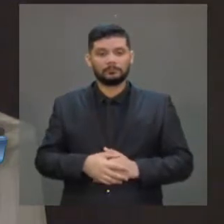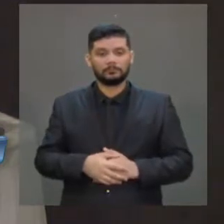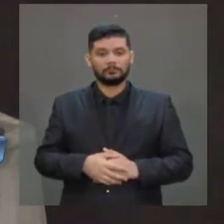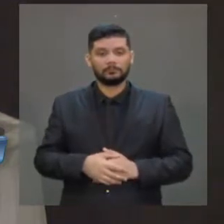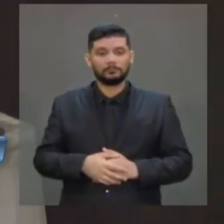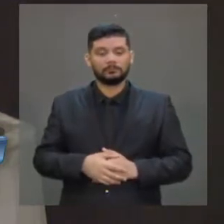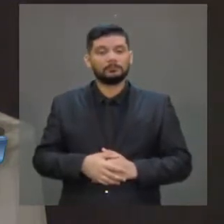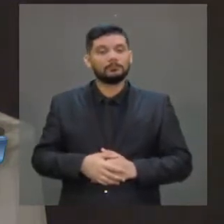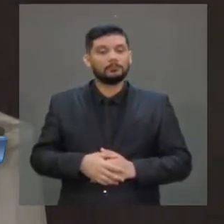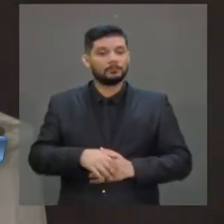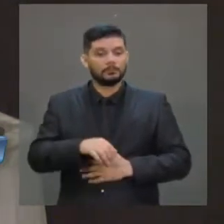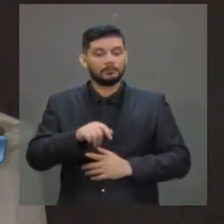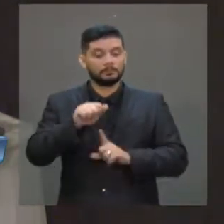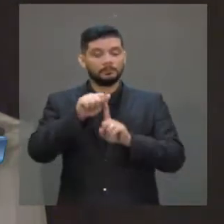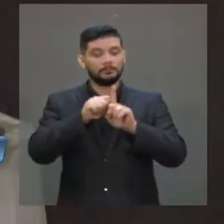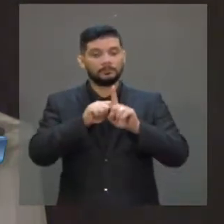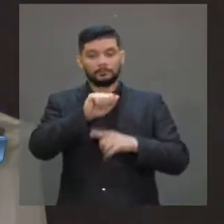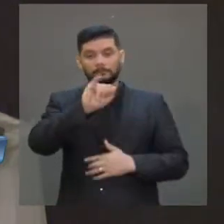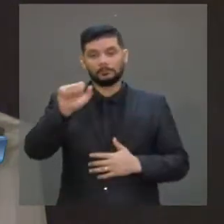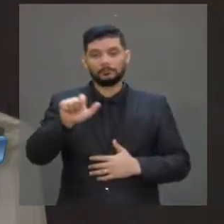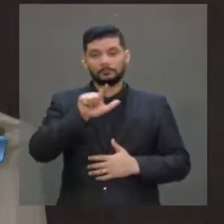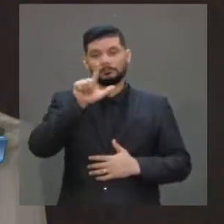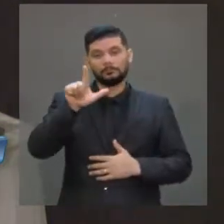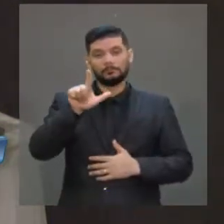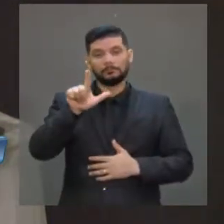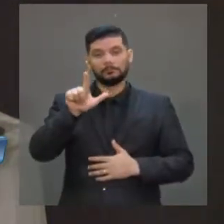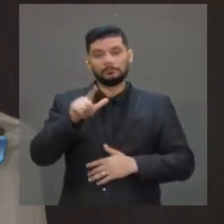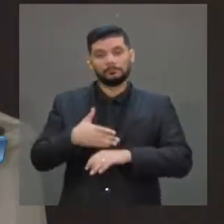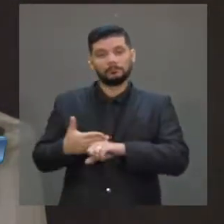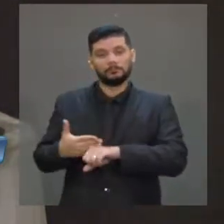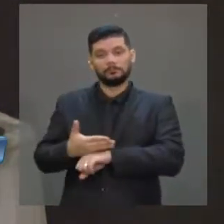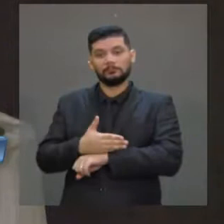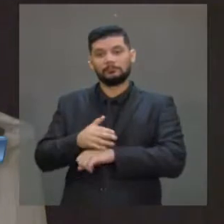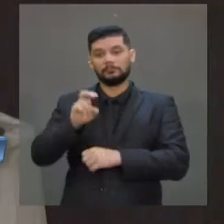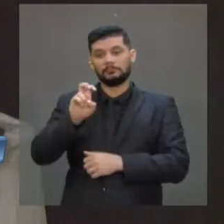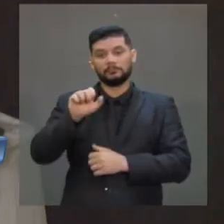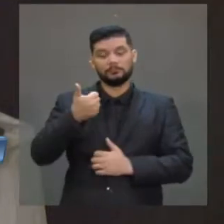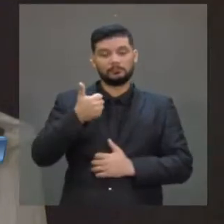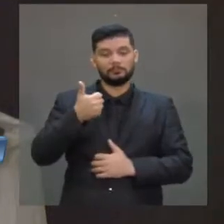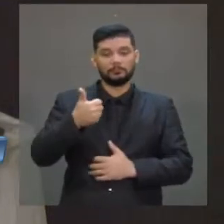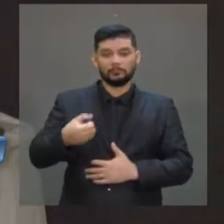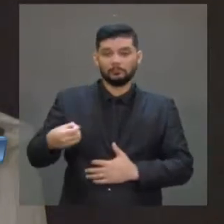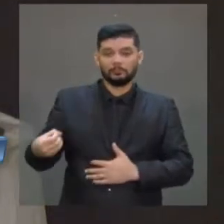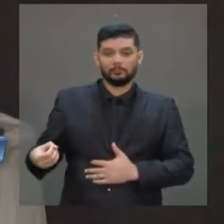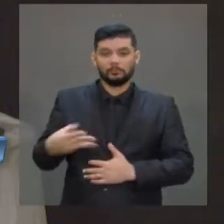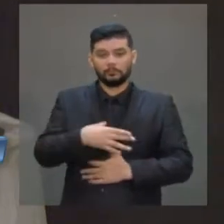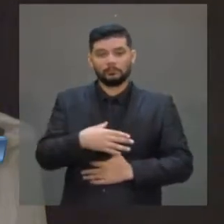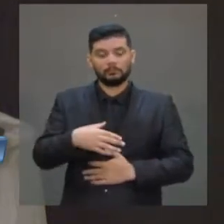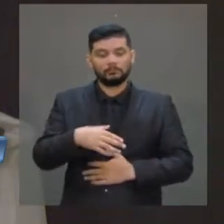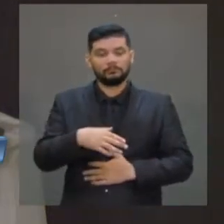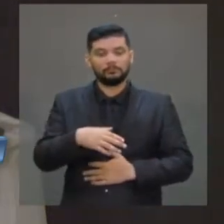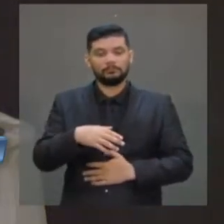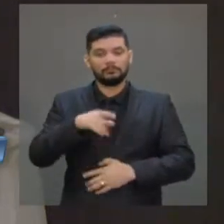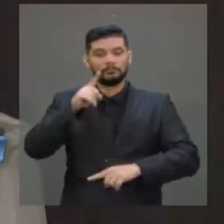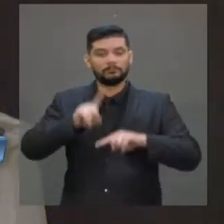Houve, só no mês de julho, o ingresso de 51 novos